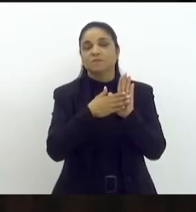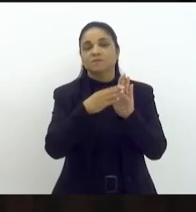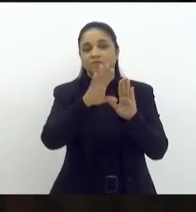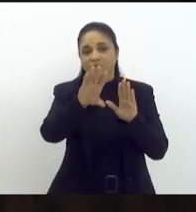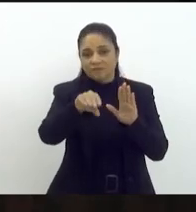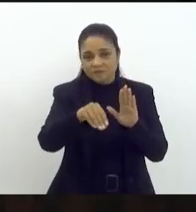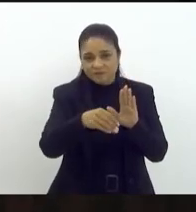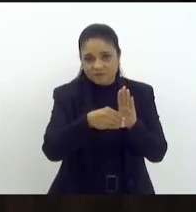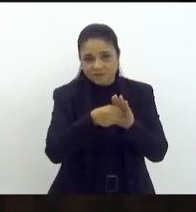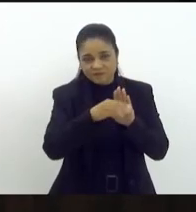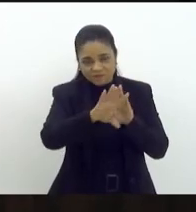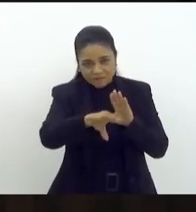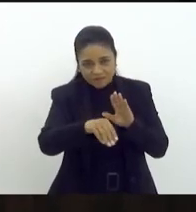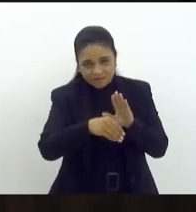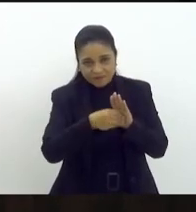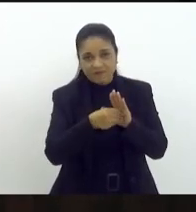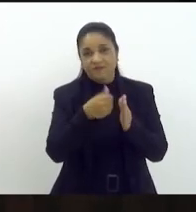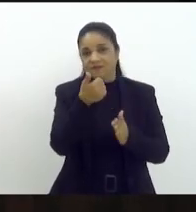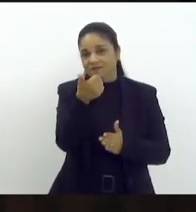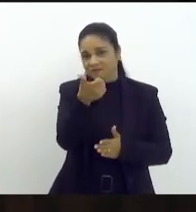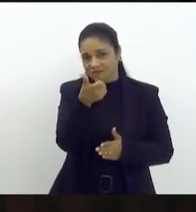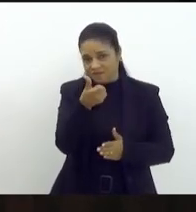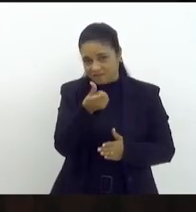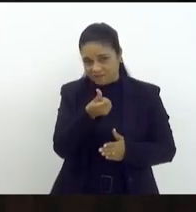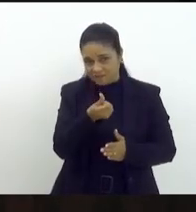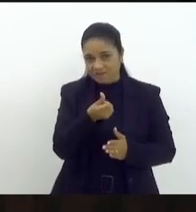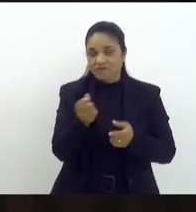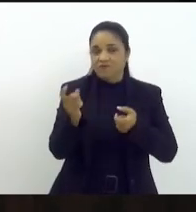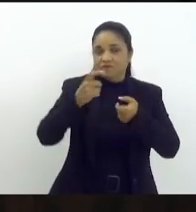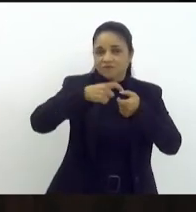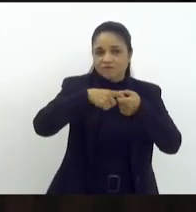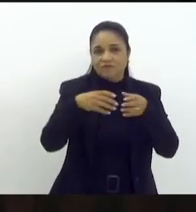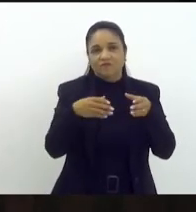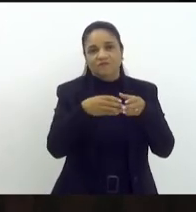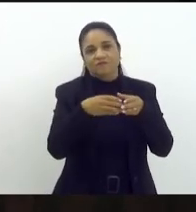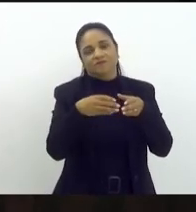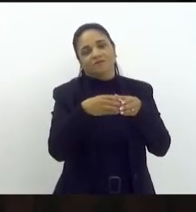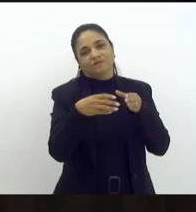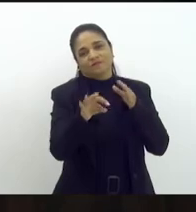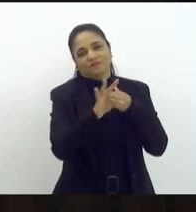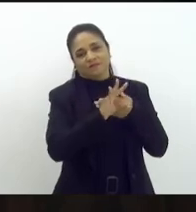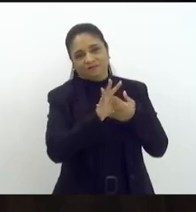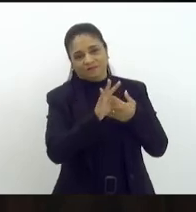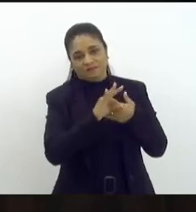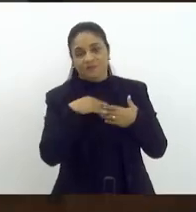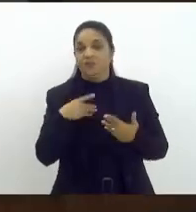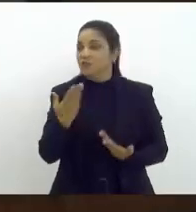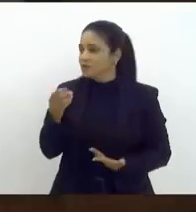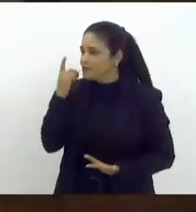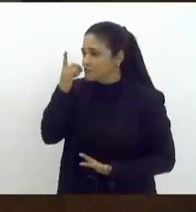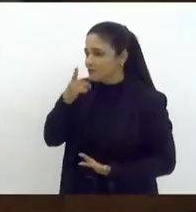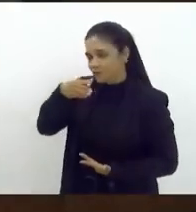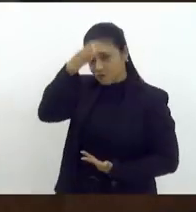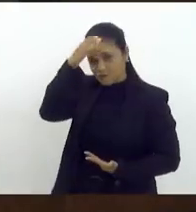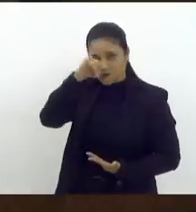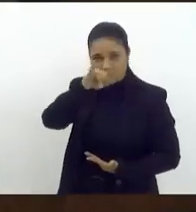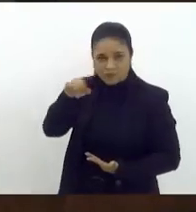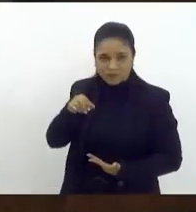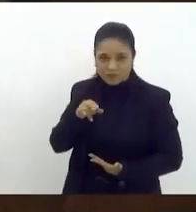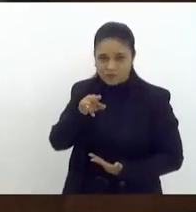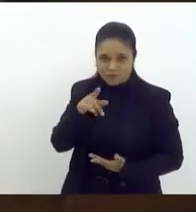16 emendas e retorne as comissões técnicas deputada tia Ju por favor mas